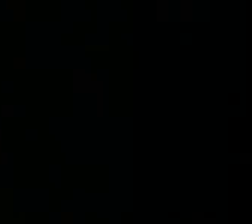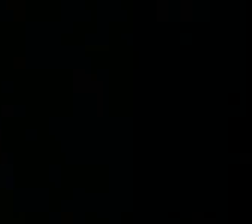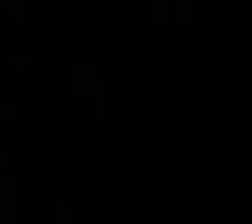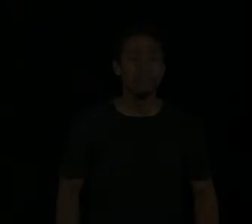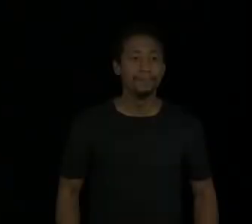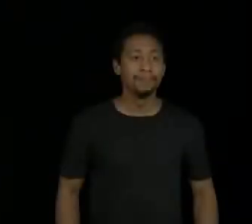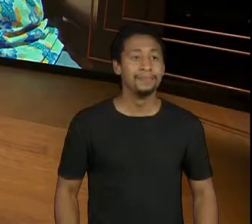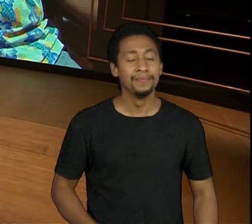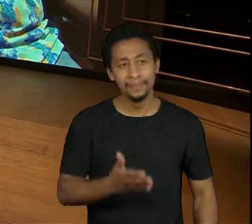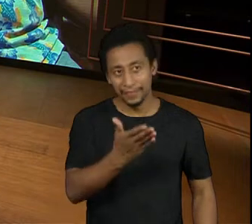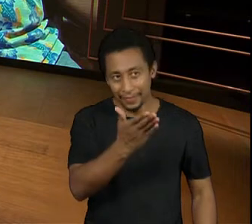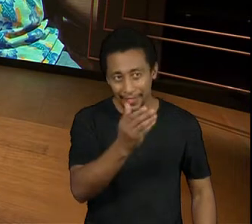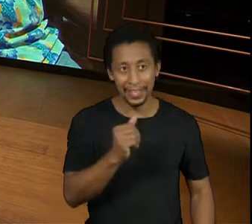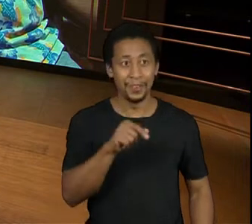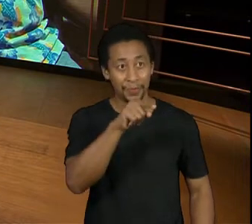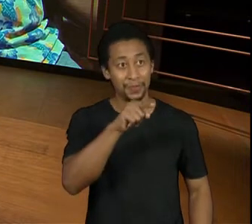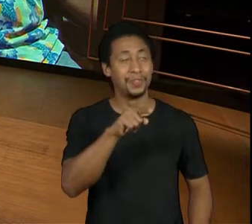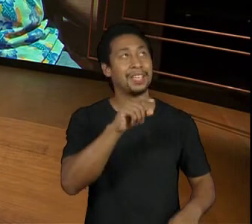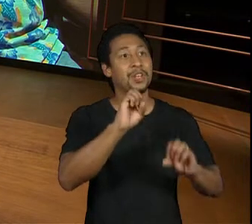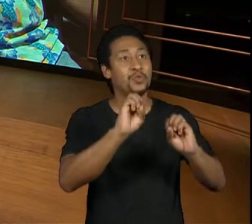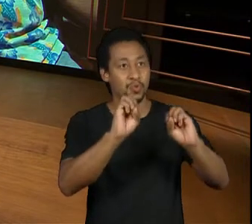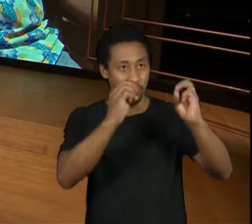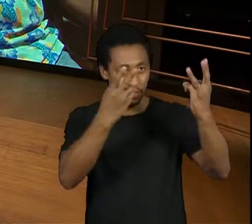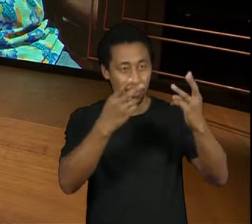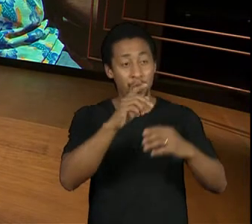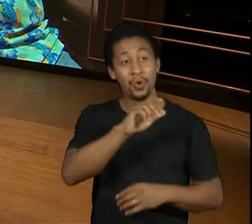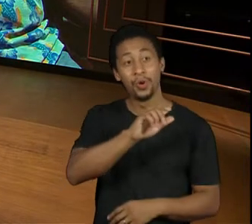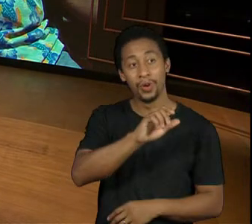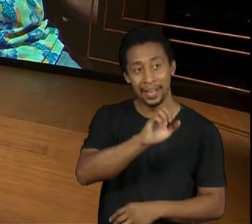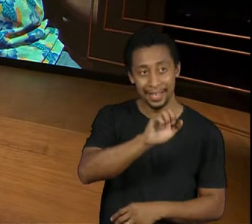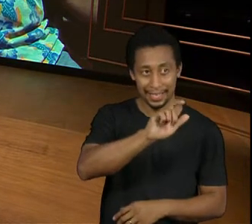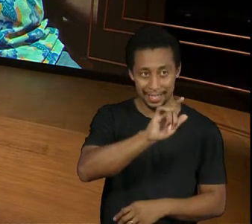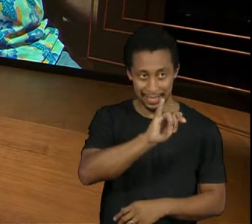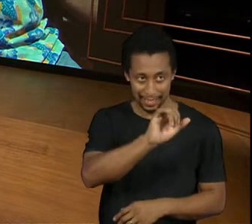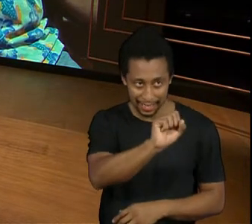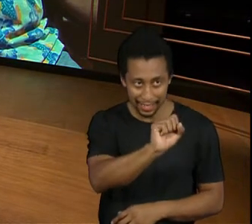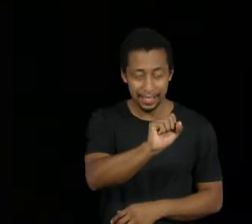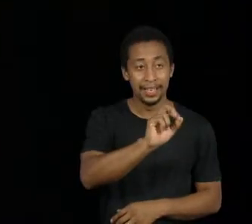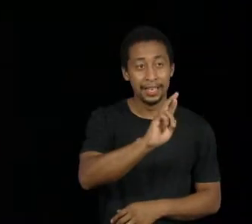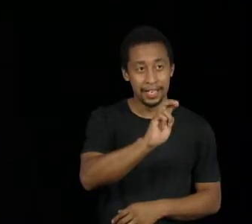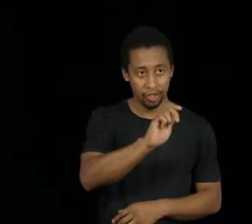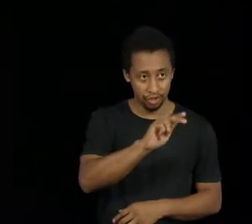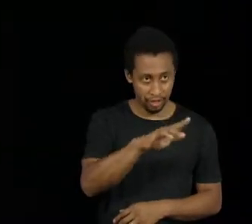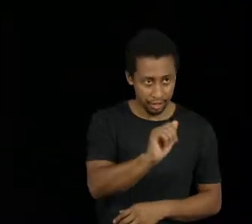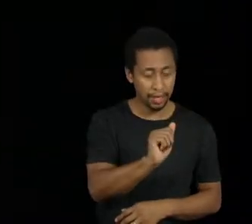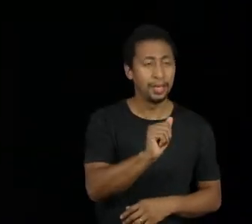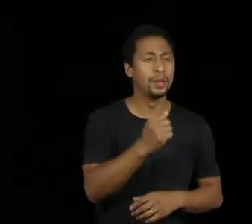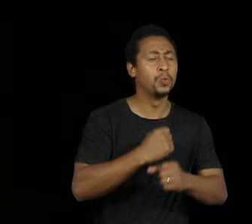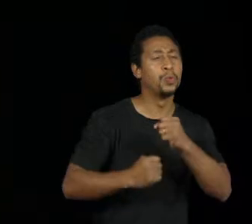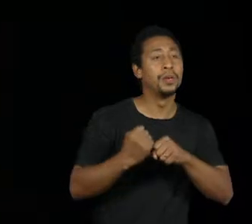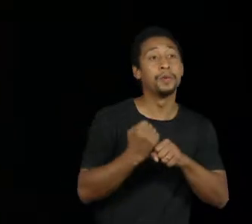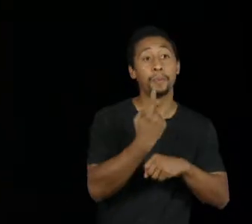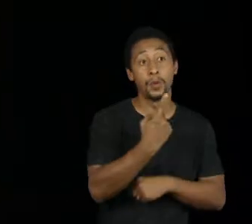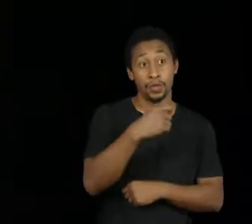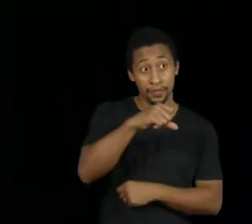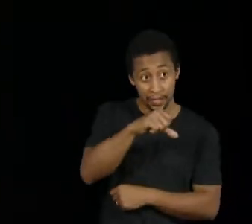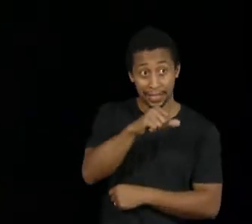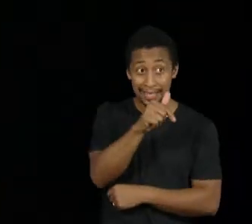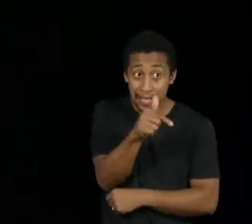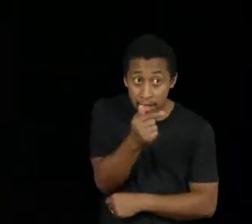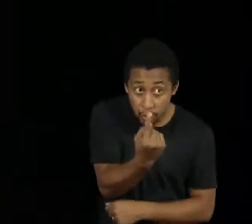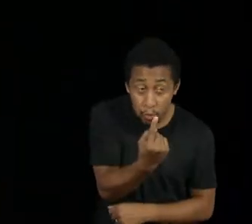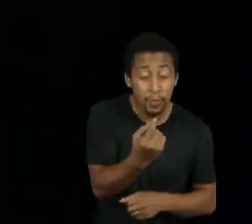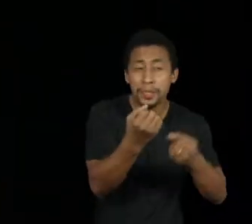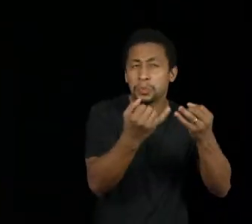Teve uma passagem que rolou no show da Elis Regina, também no Festival da Canção, só que em 71. E aí eu queria que você contasse o que